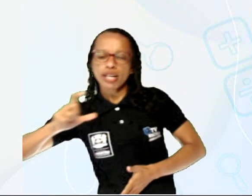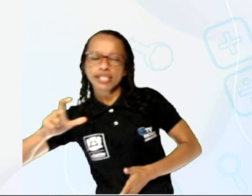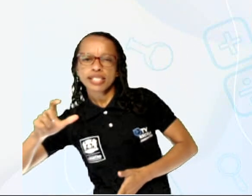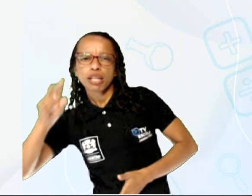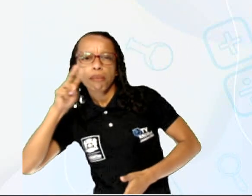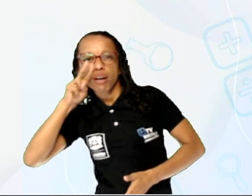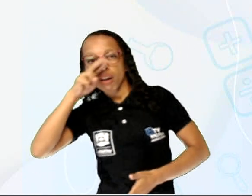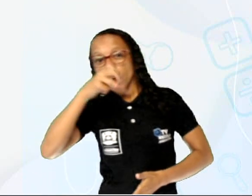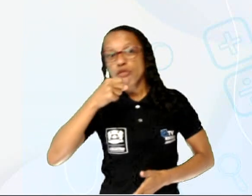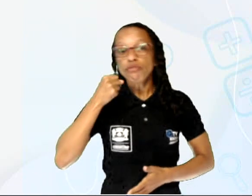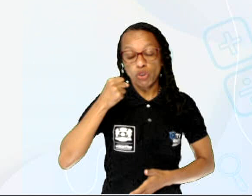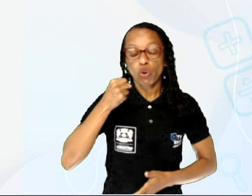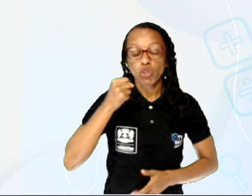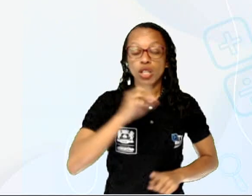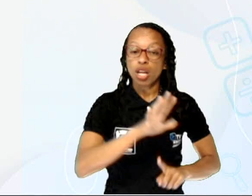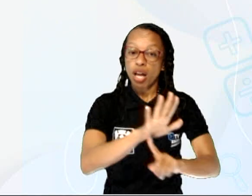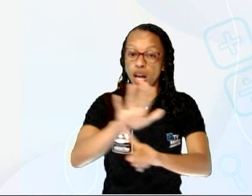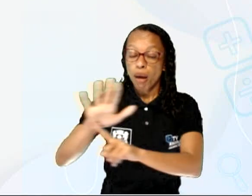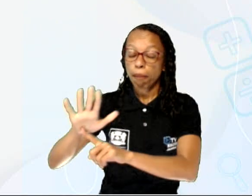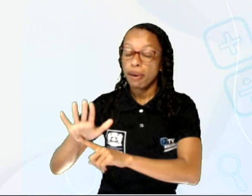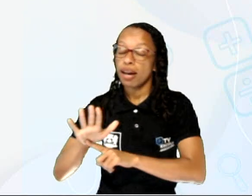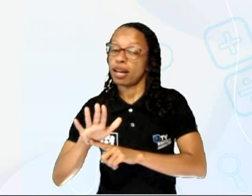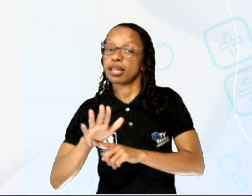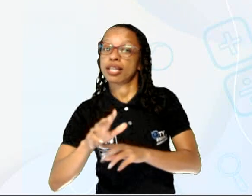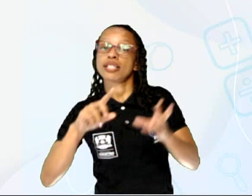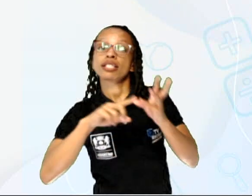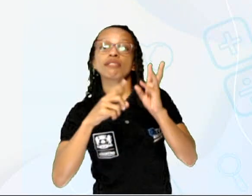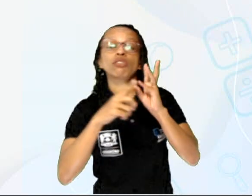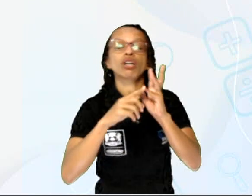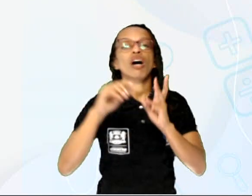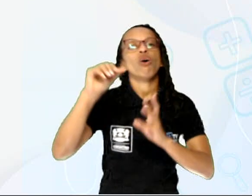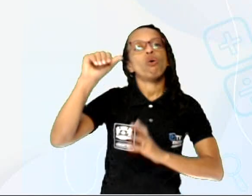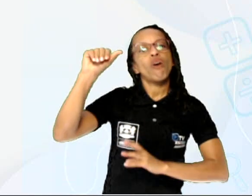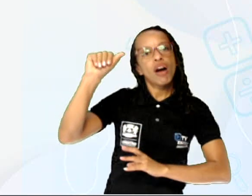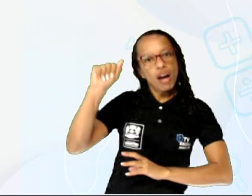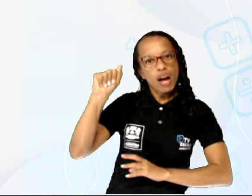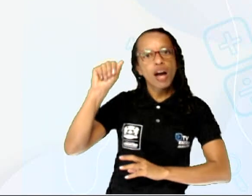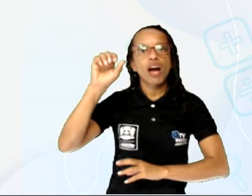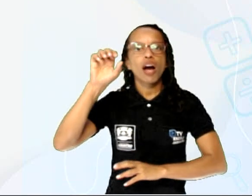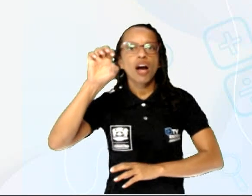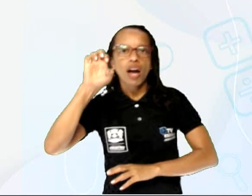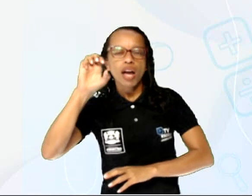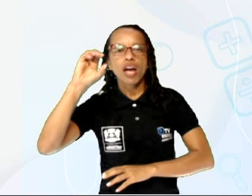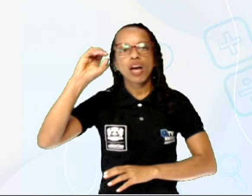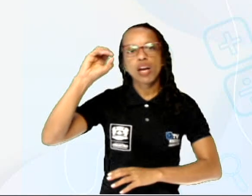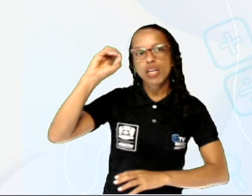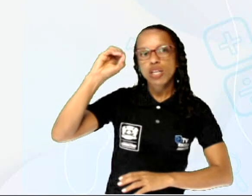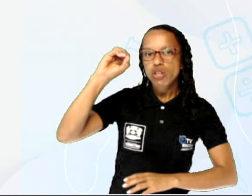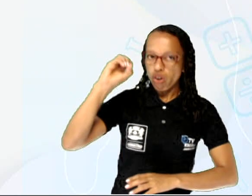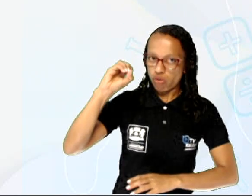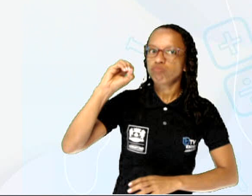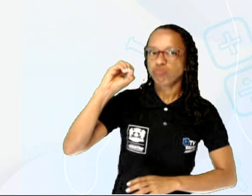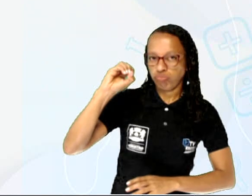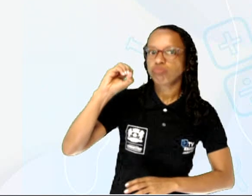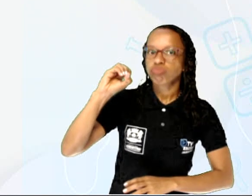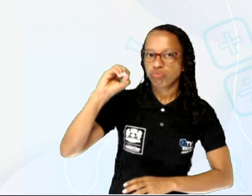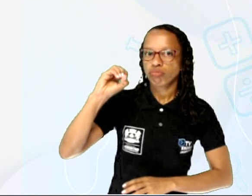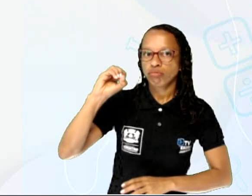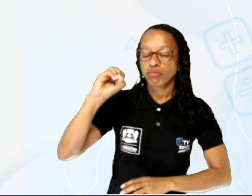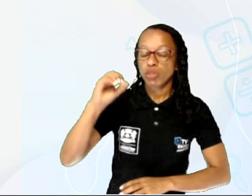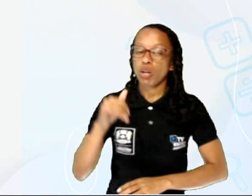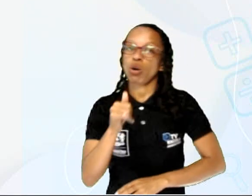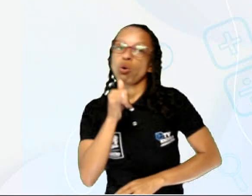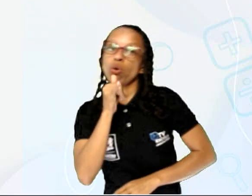as vogais A, E, O, quando são tônicas na última e antepenúltima sílaba. A palavra aí tem